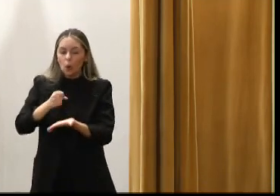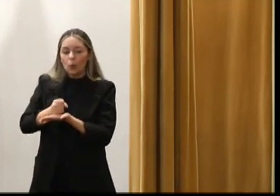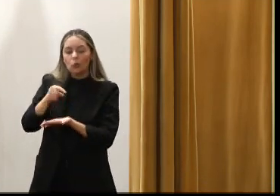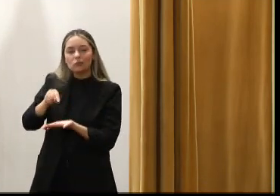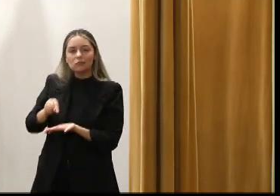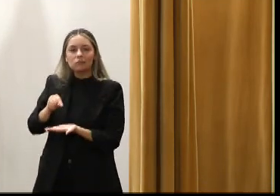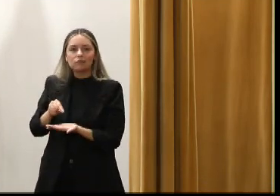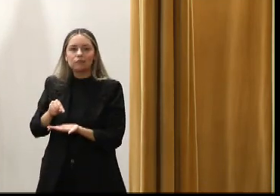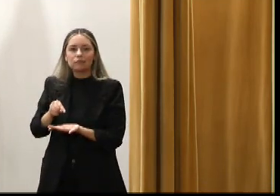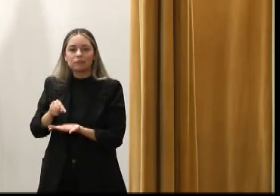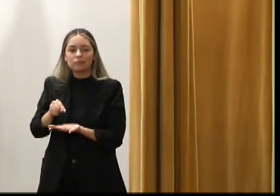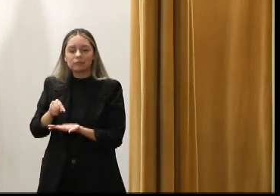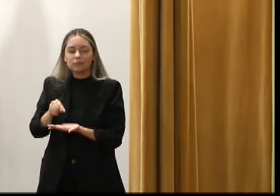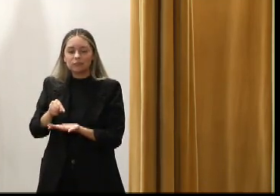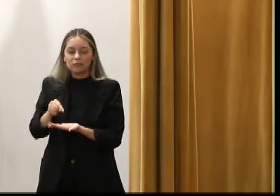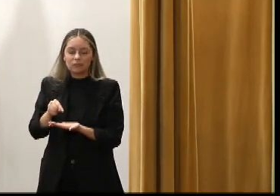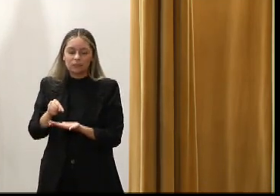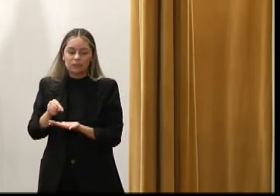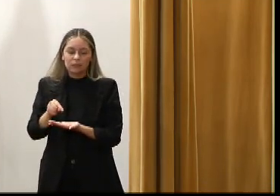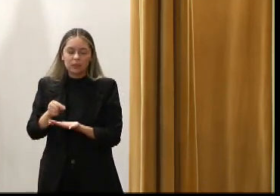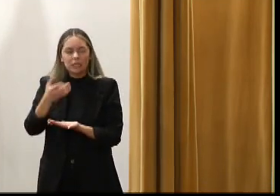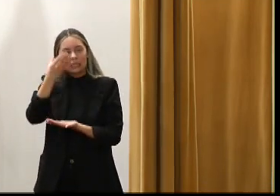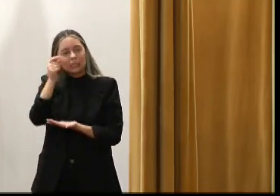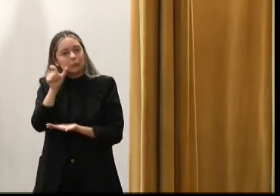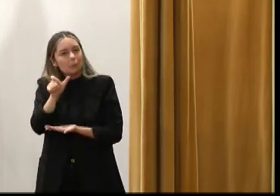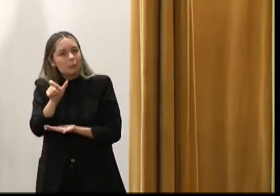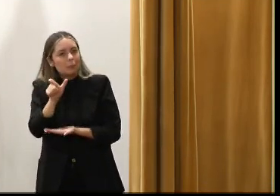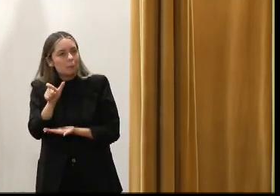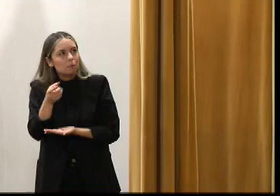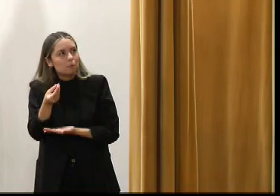agora me fugiu a palavra,